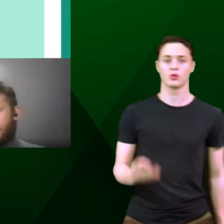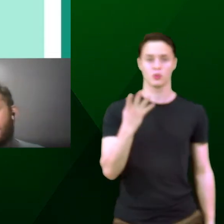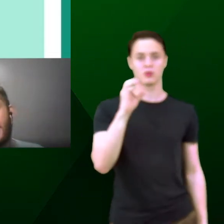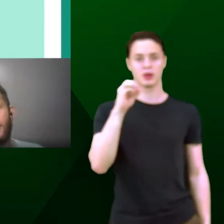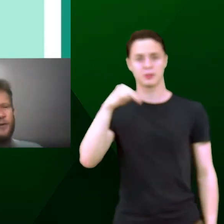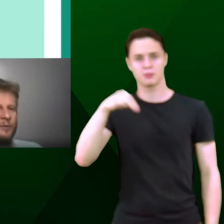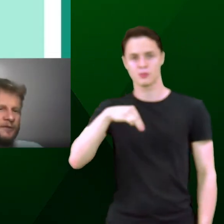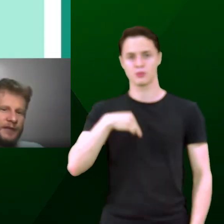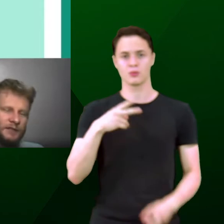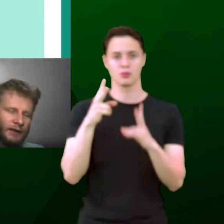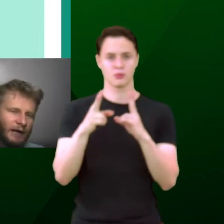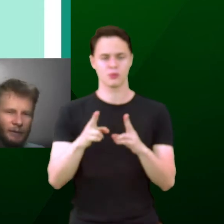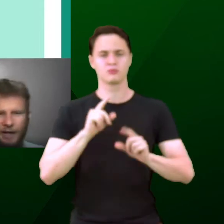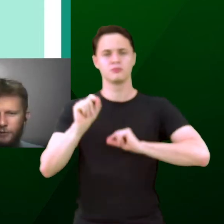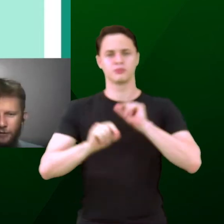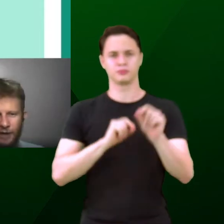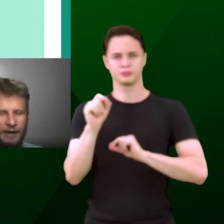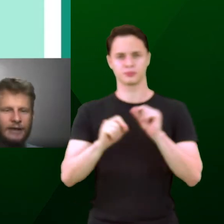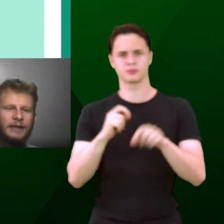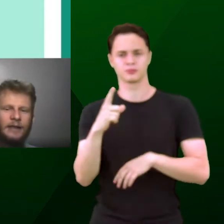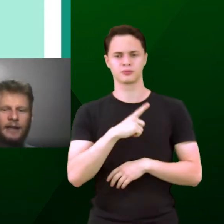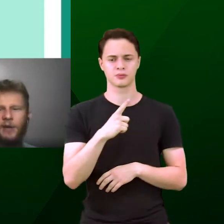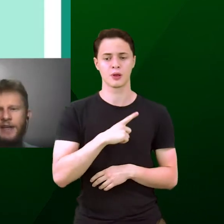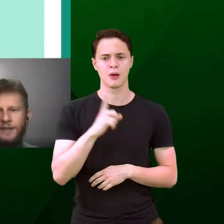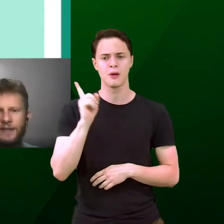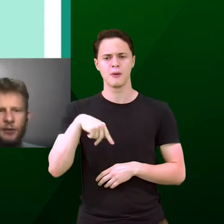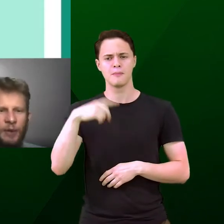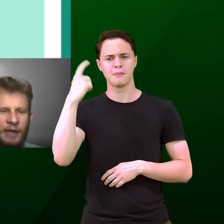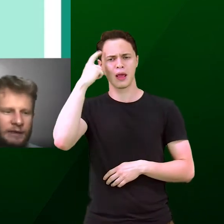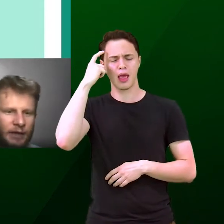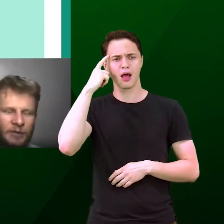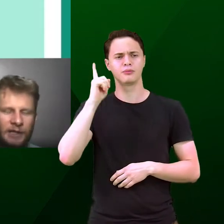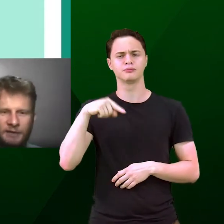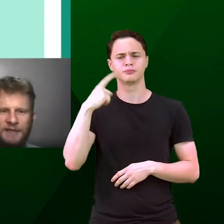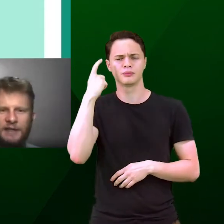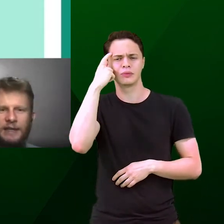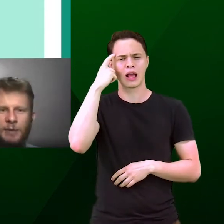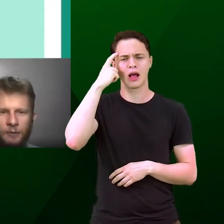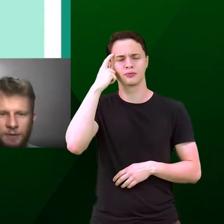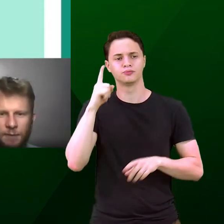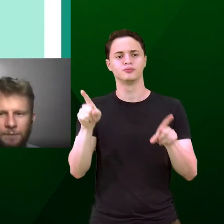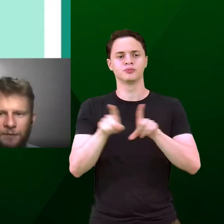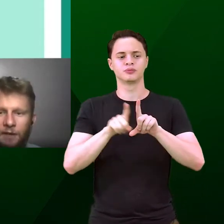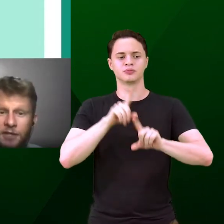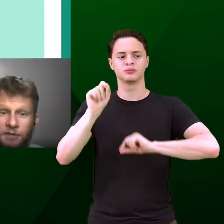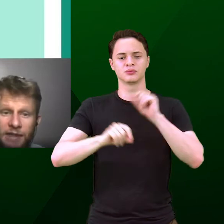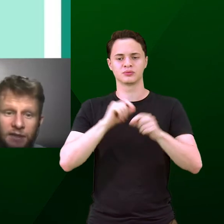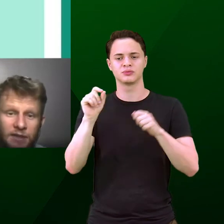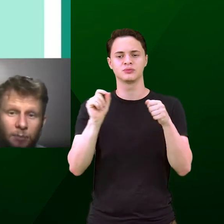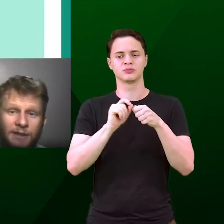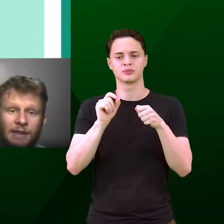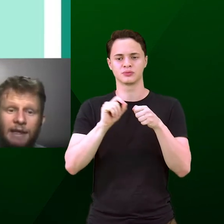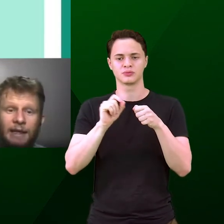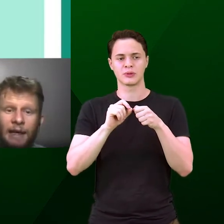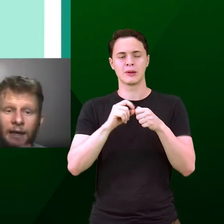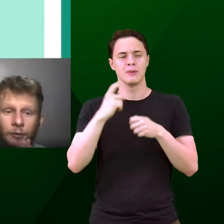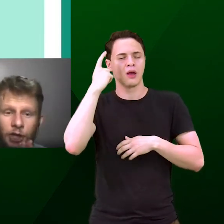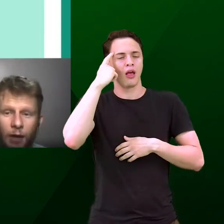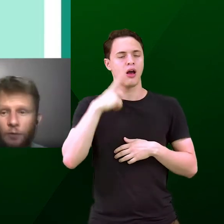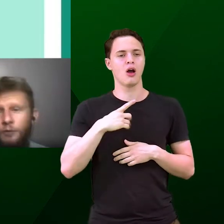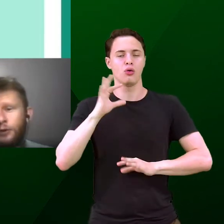com a canelite ali, ela pode se tornar, né, meio corriqueira e isso atrapalha bastante. Tá? Então aqui eu coloquei